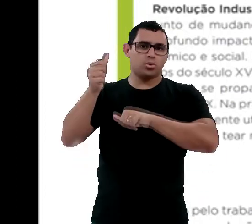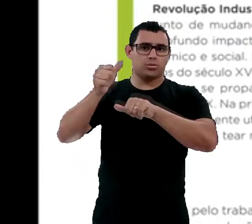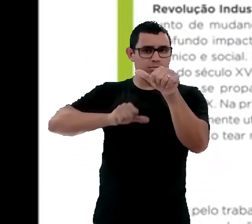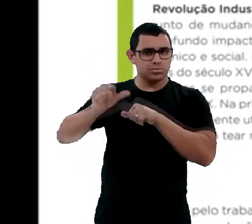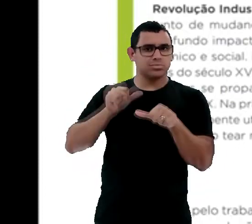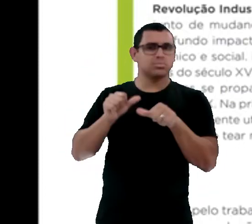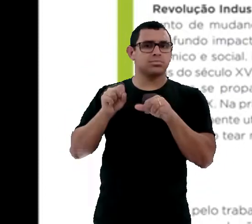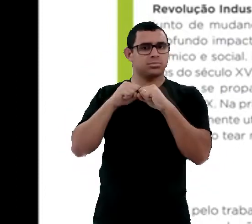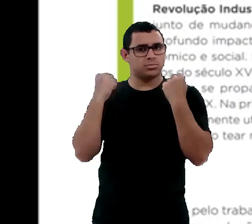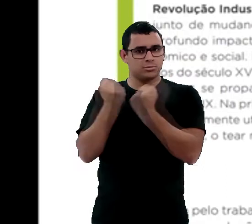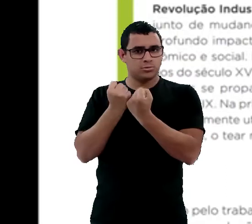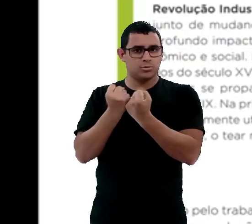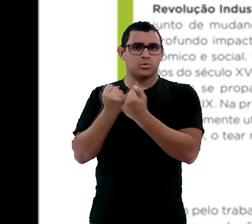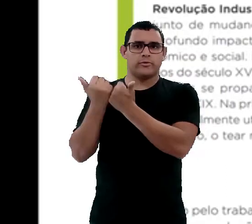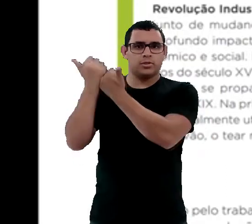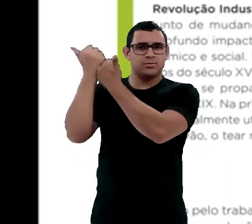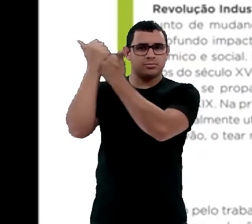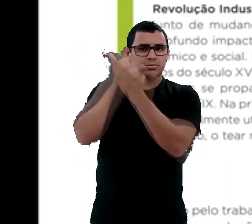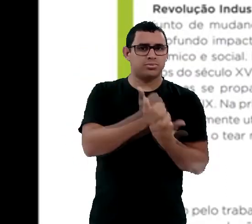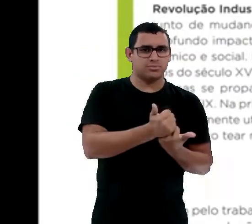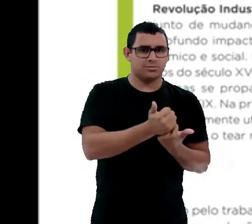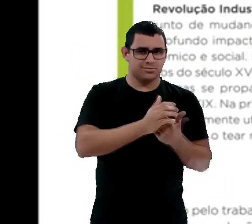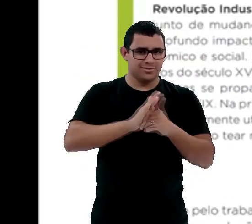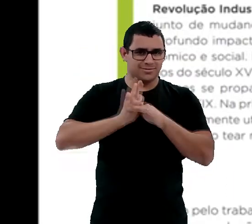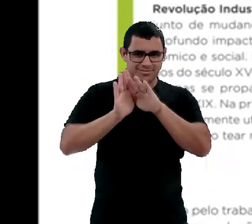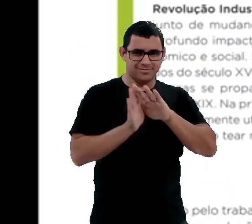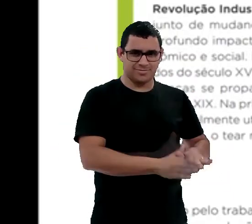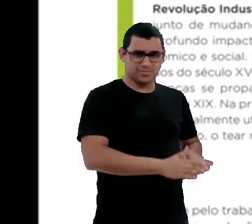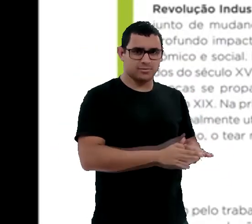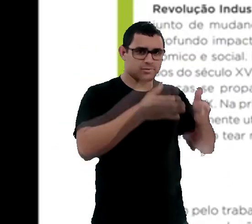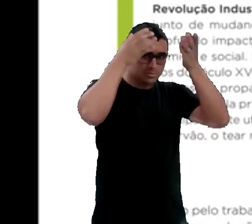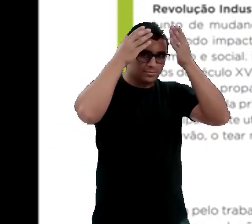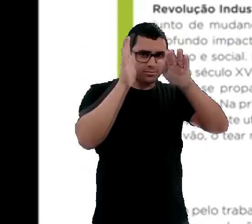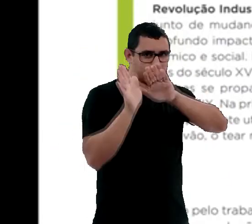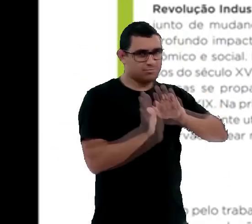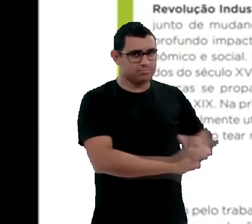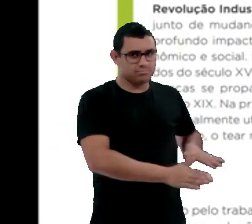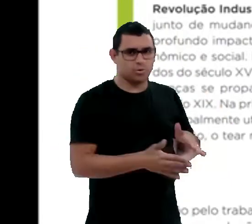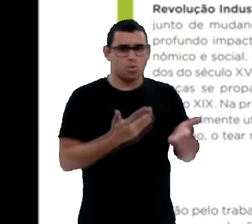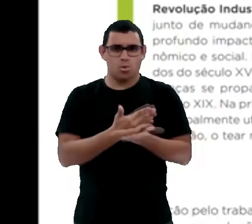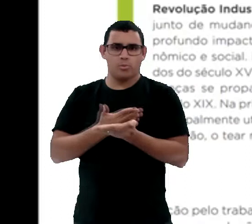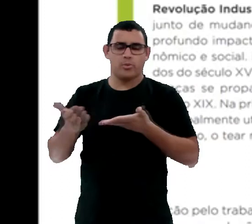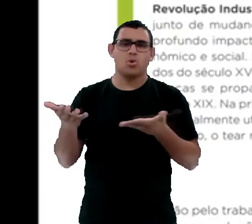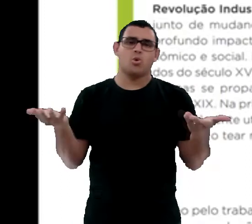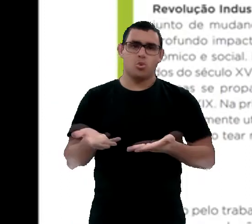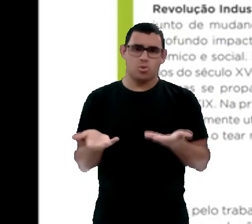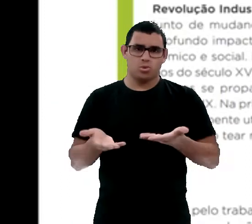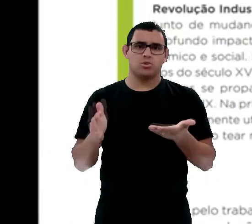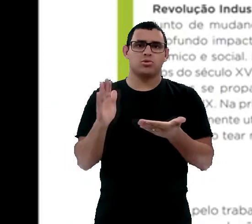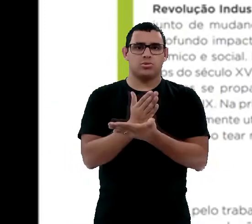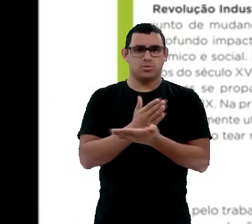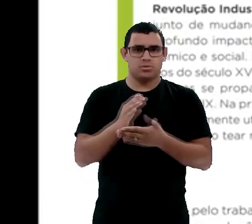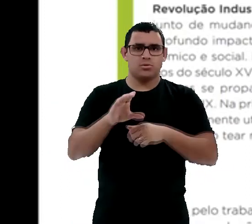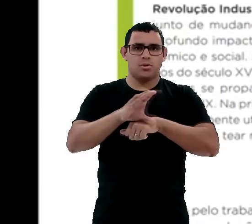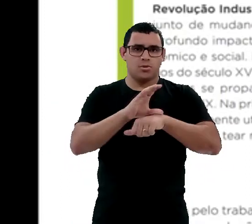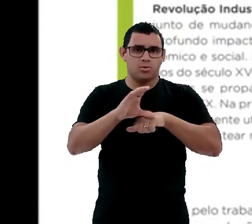e passou a substituir o antigo regime, as monarquias absolutistas, por monarquias constitucionais, que